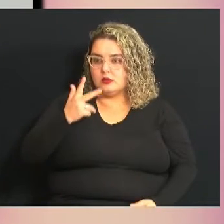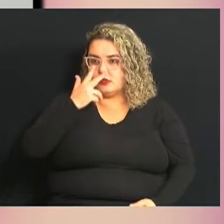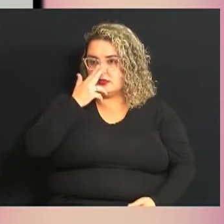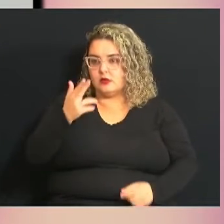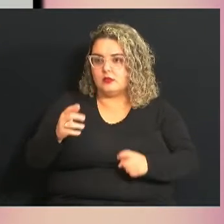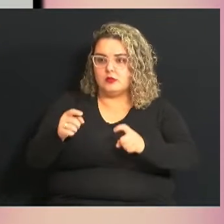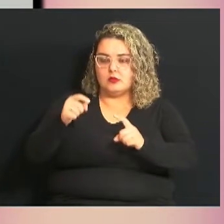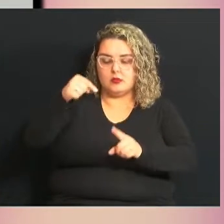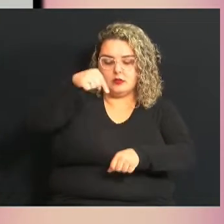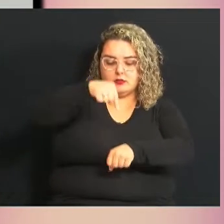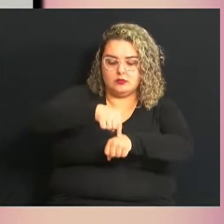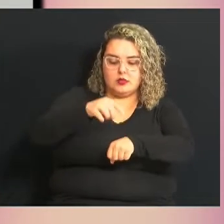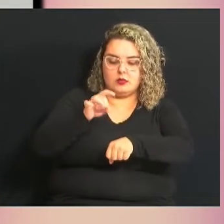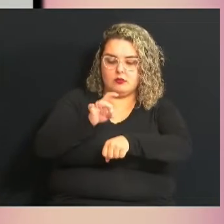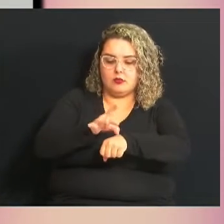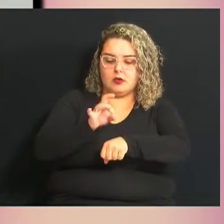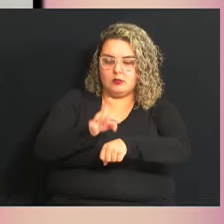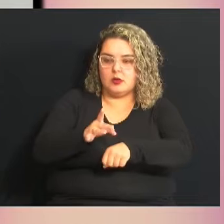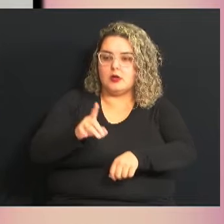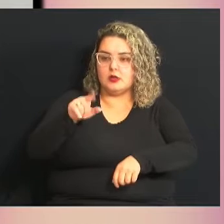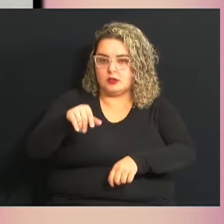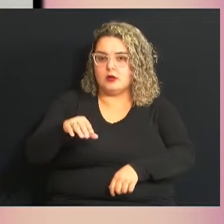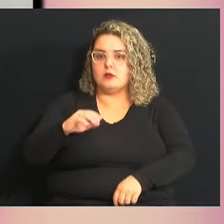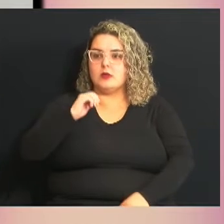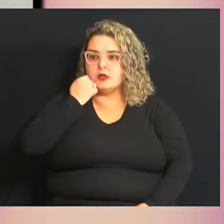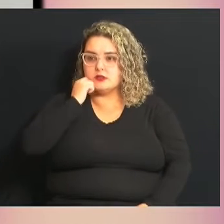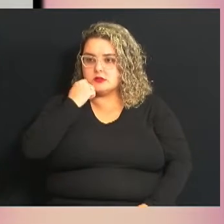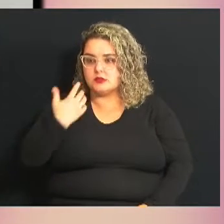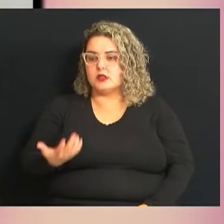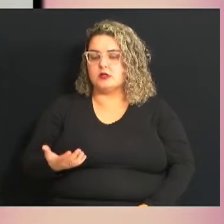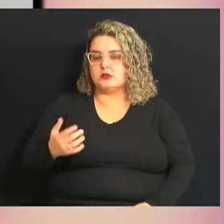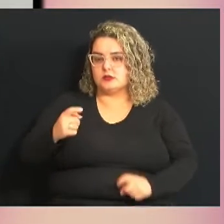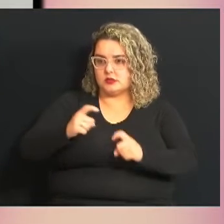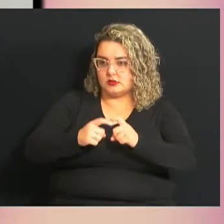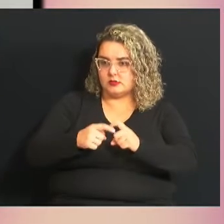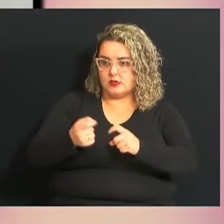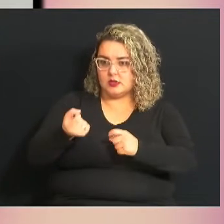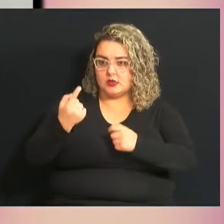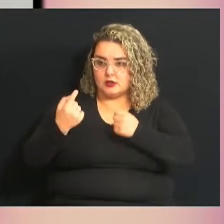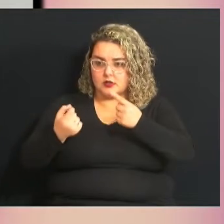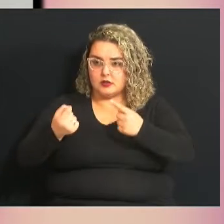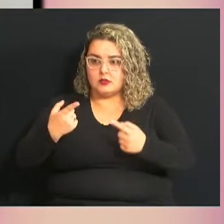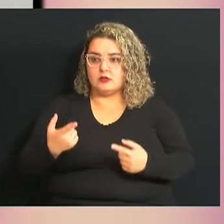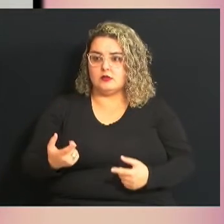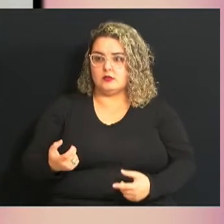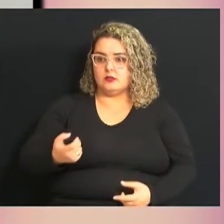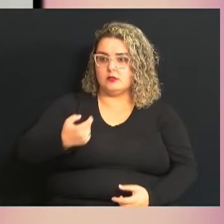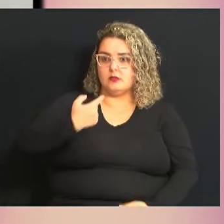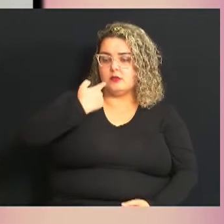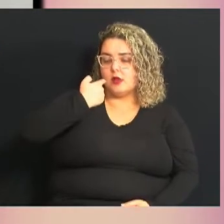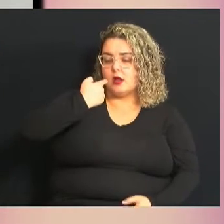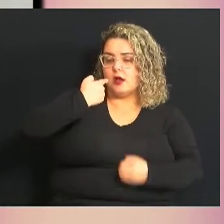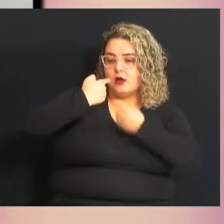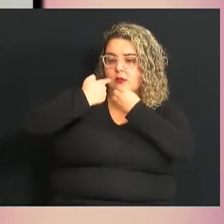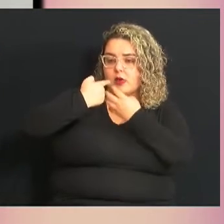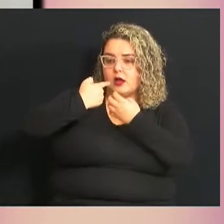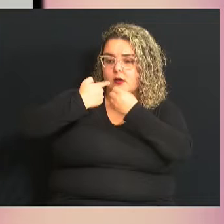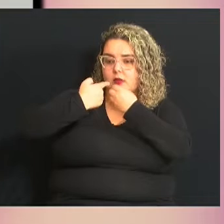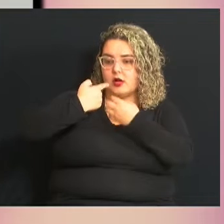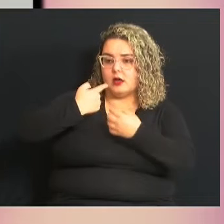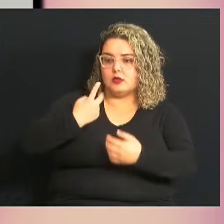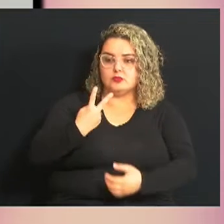uma ciência da medicina. E em alguns pontos específicos a gente vai aplicando sequencialmente 2 a 3 vezes por